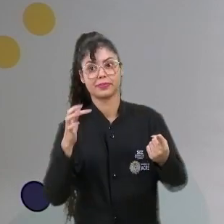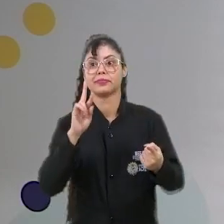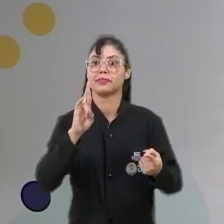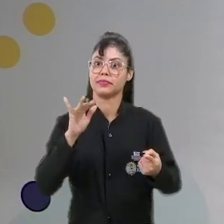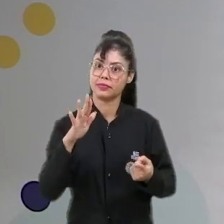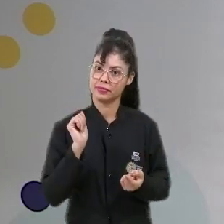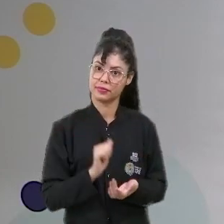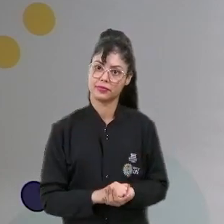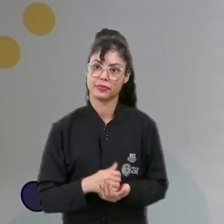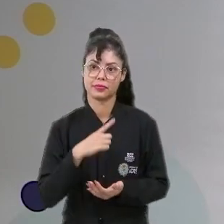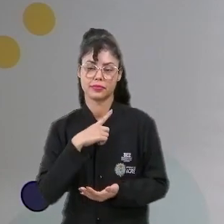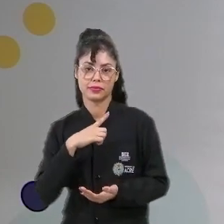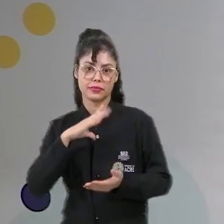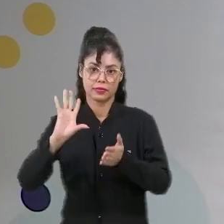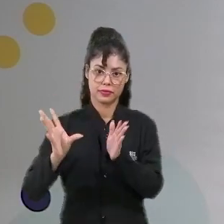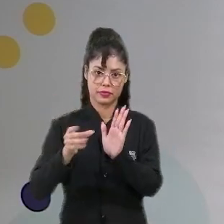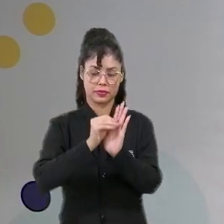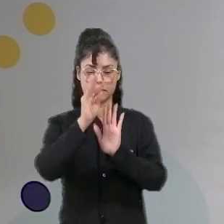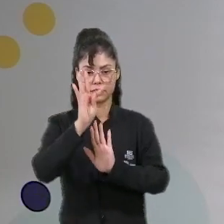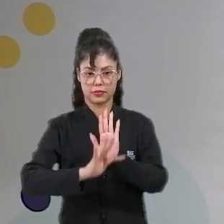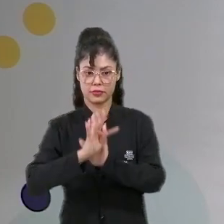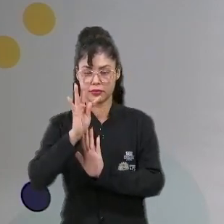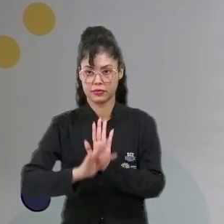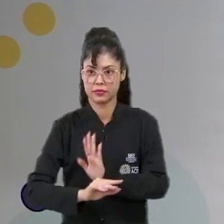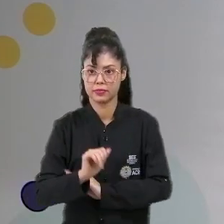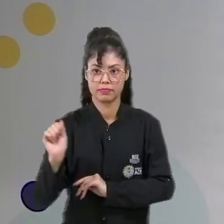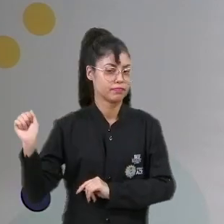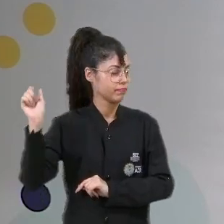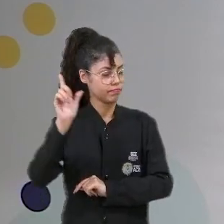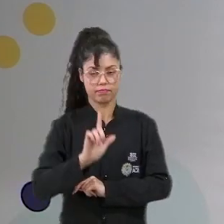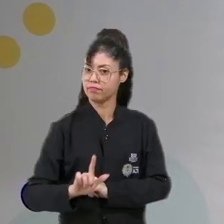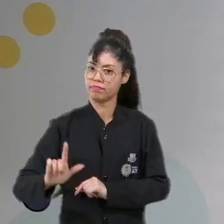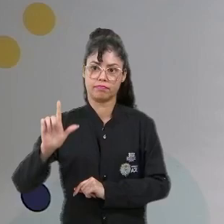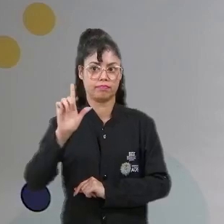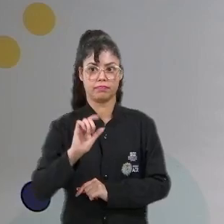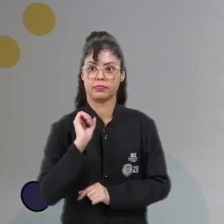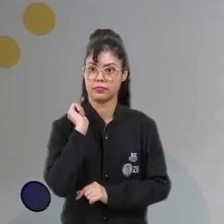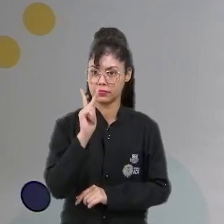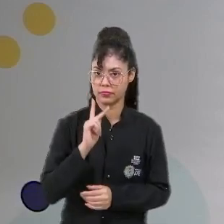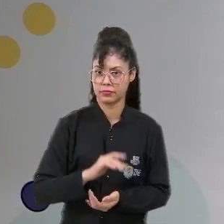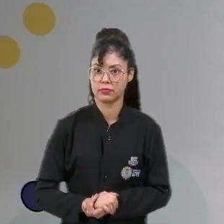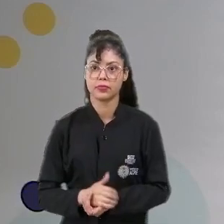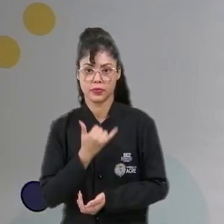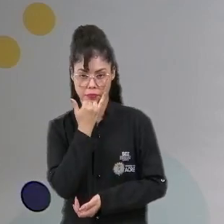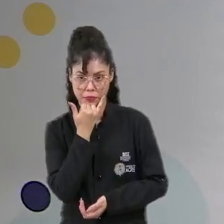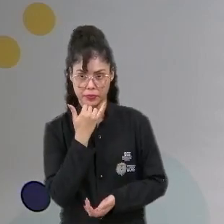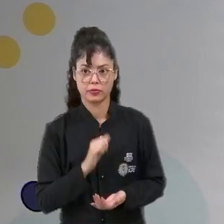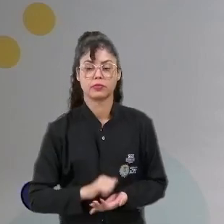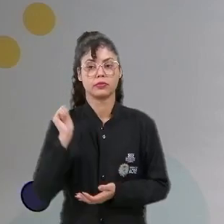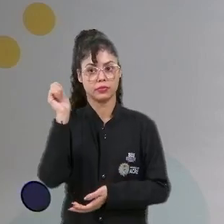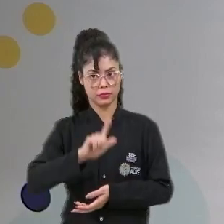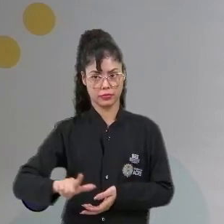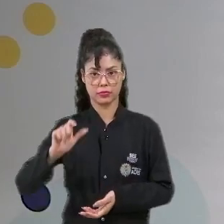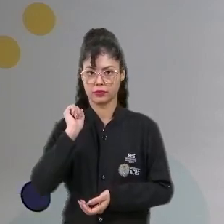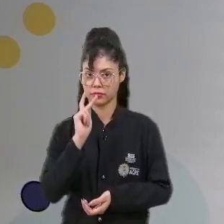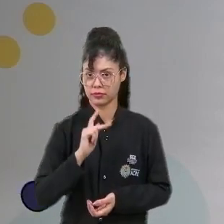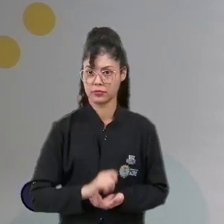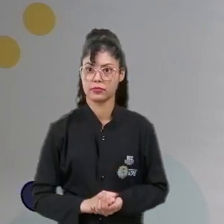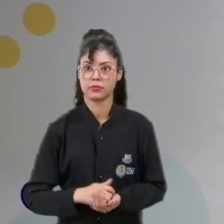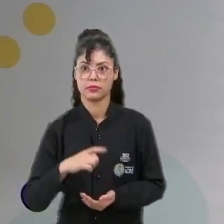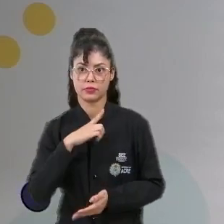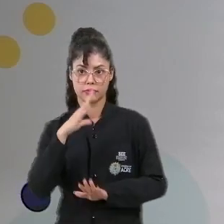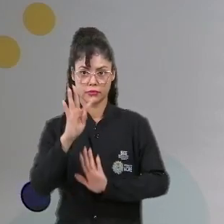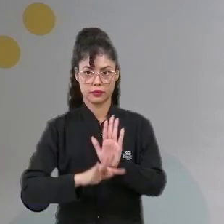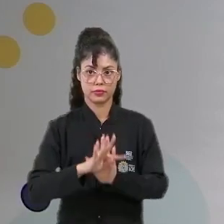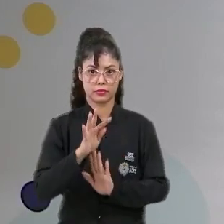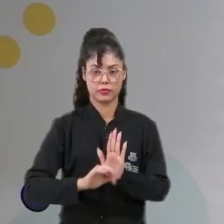Rita que está sendo colocada em um texto não literário, correto? Perdão, em um texto literário, correto? Eu tenho um